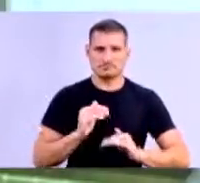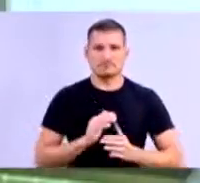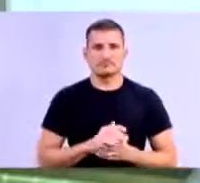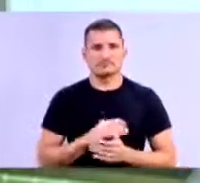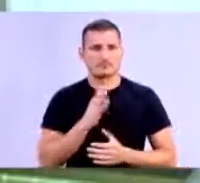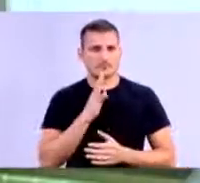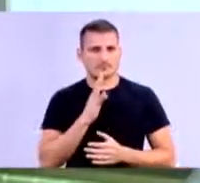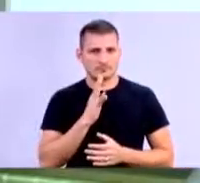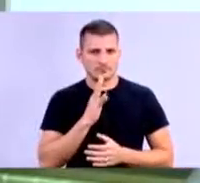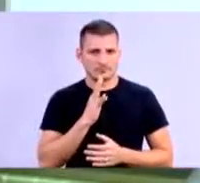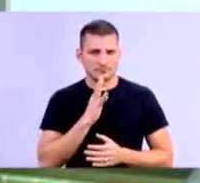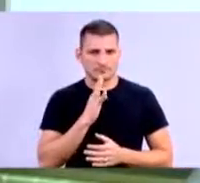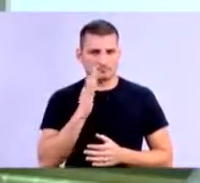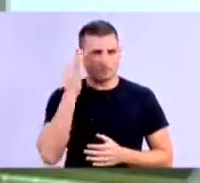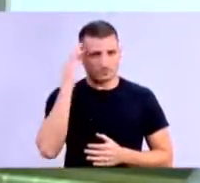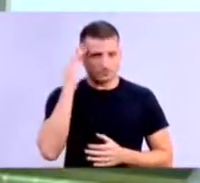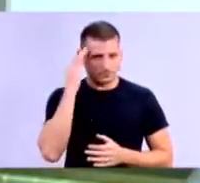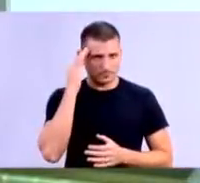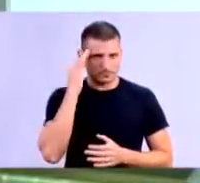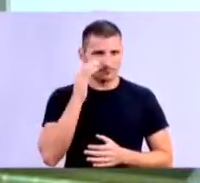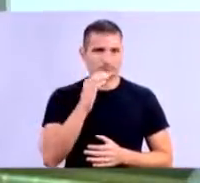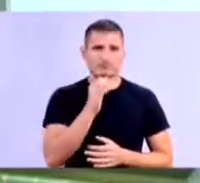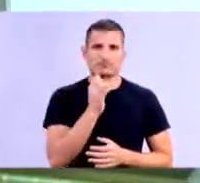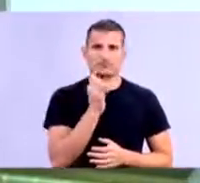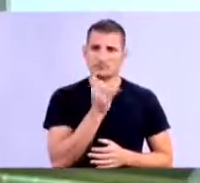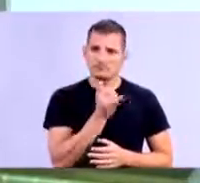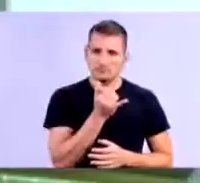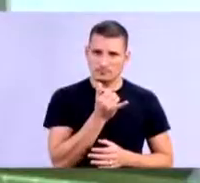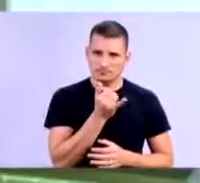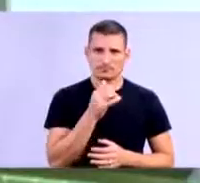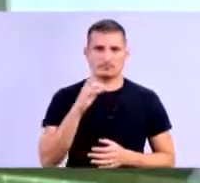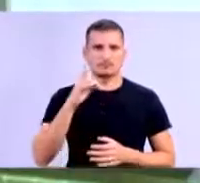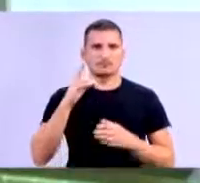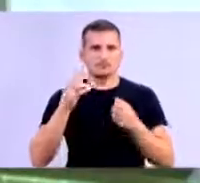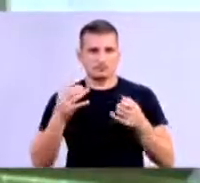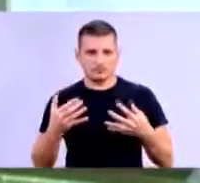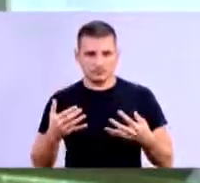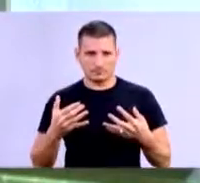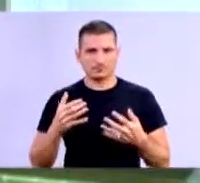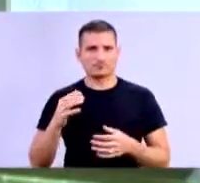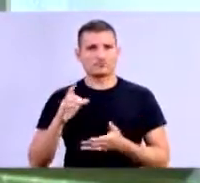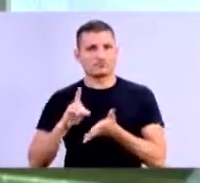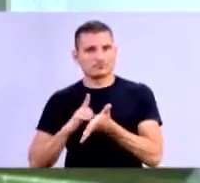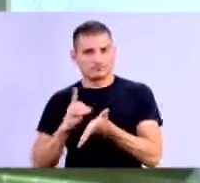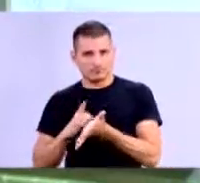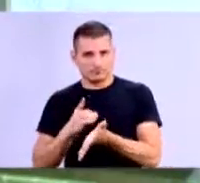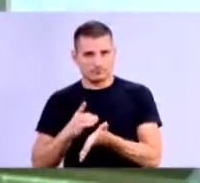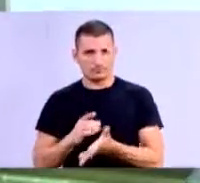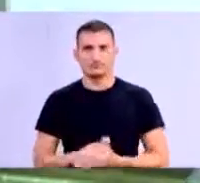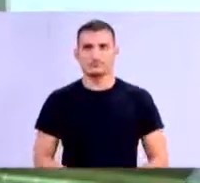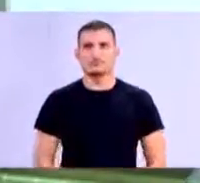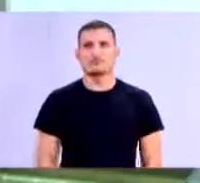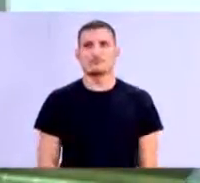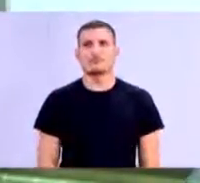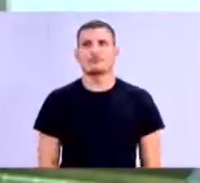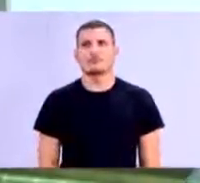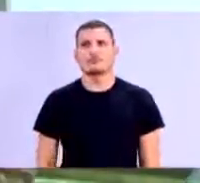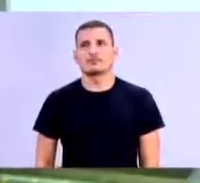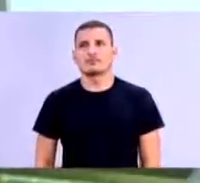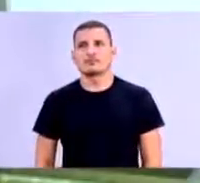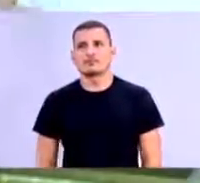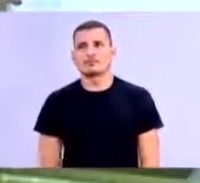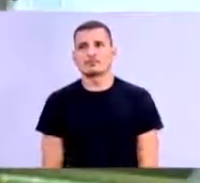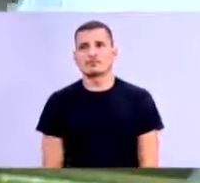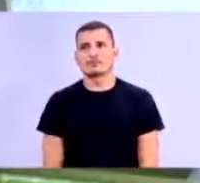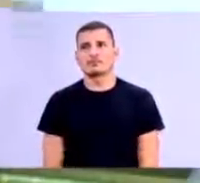Compreenderam a diferença de um texto narrativo para um texto descritivo e um texto dissertativo? Então, vamos